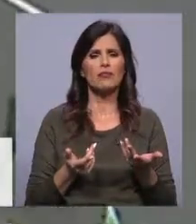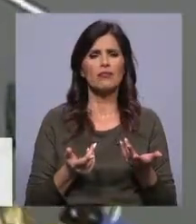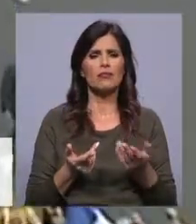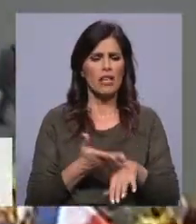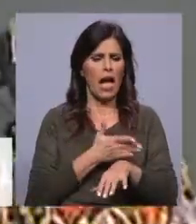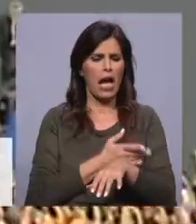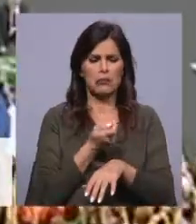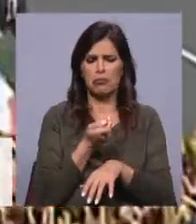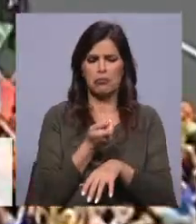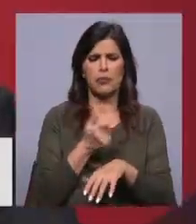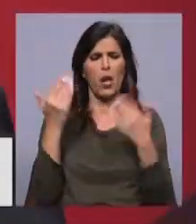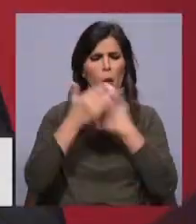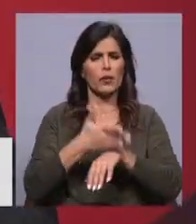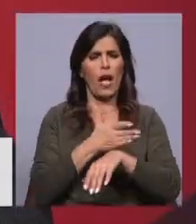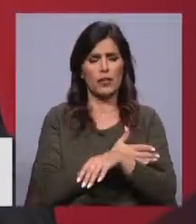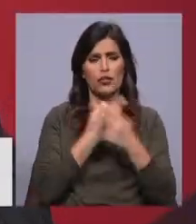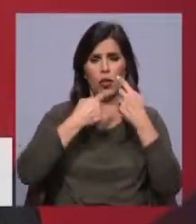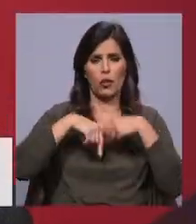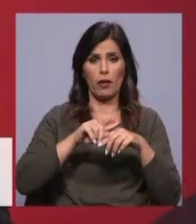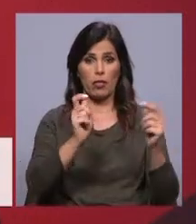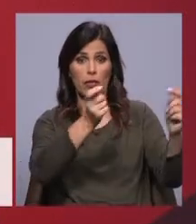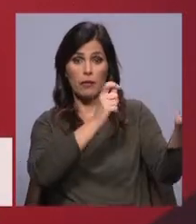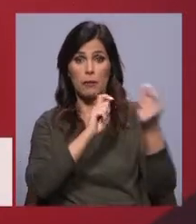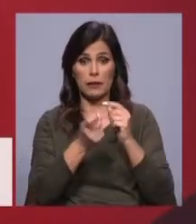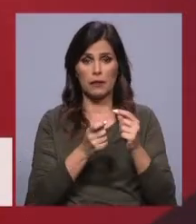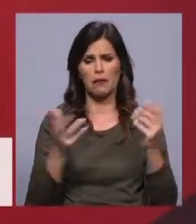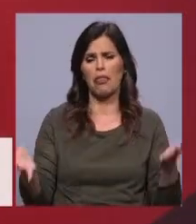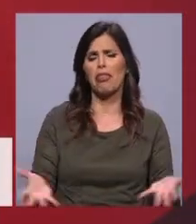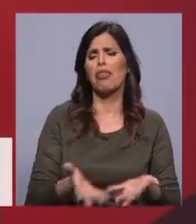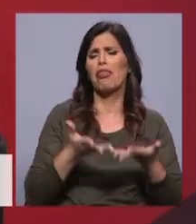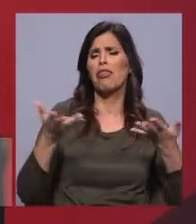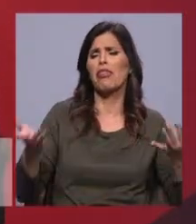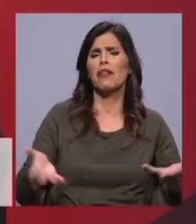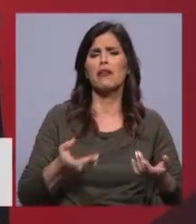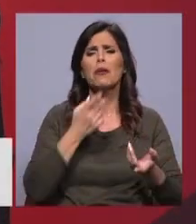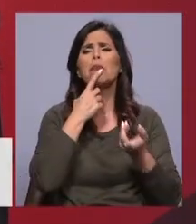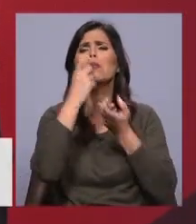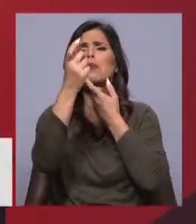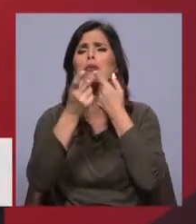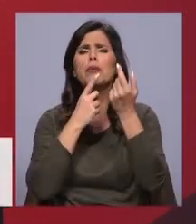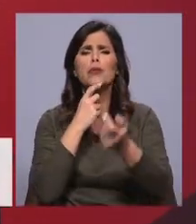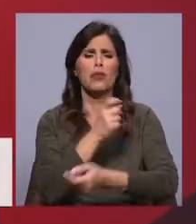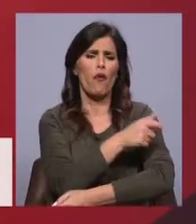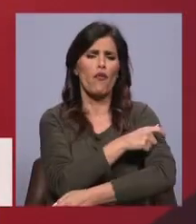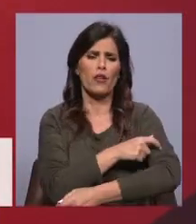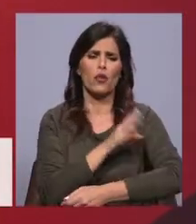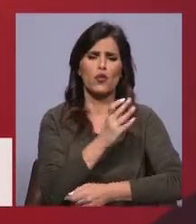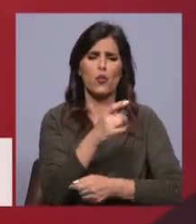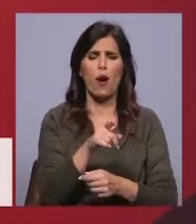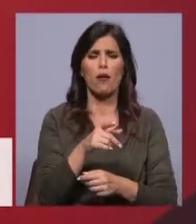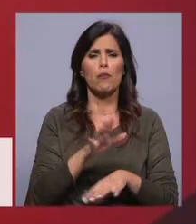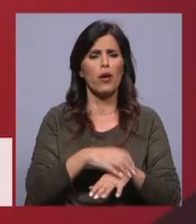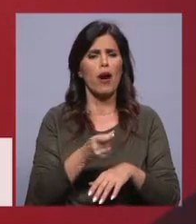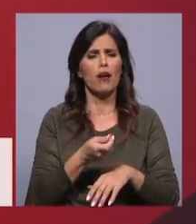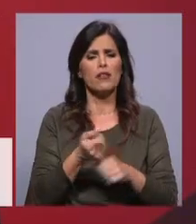poucas horas de antecedência na noite anterior foi discutida no vago fizemos perguntas o vereador João Ferreira por exemplo sobre o parque estacionamento